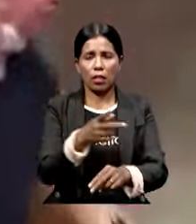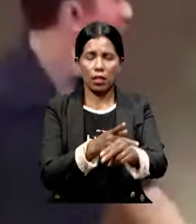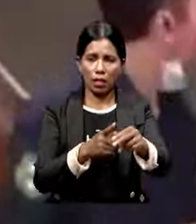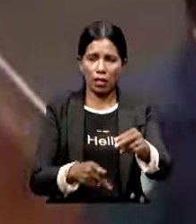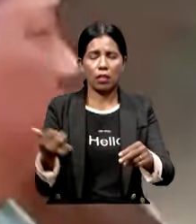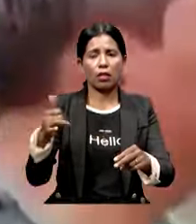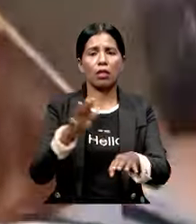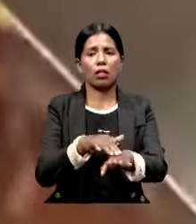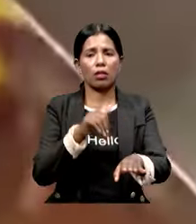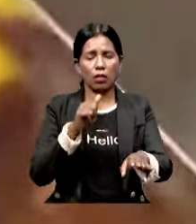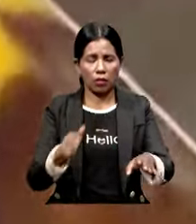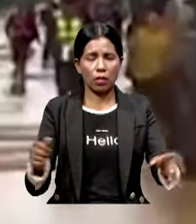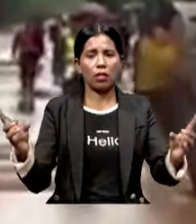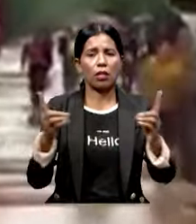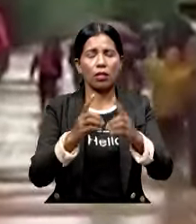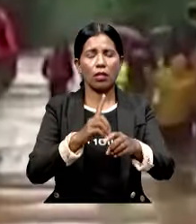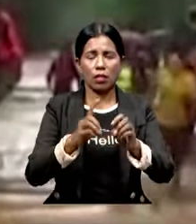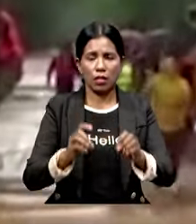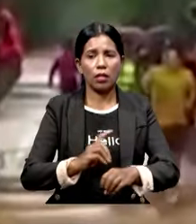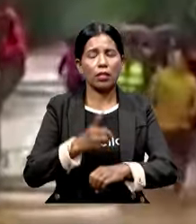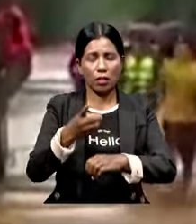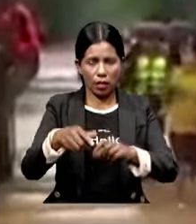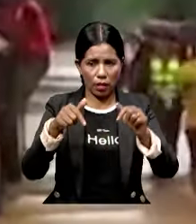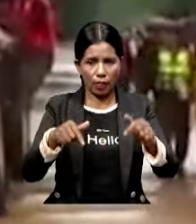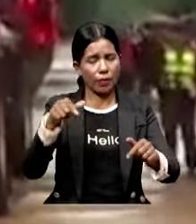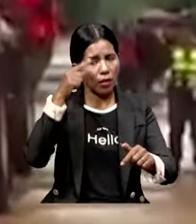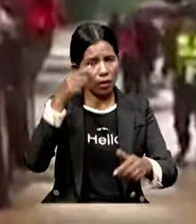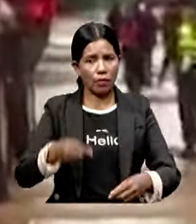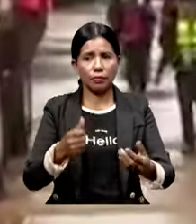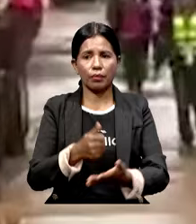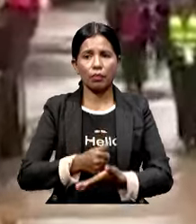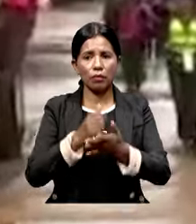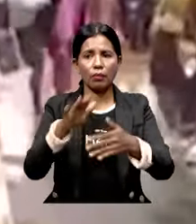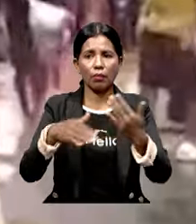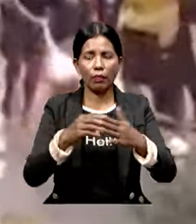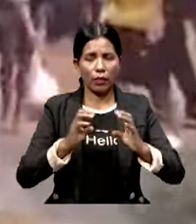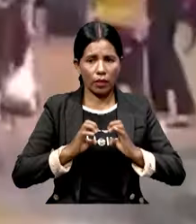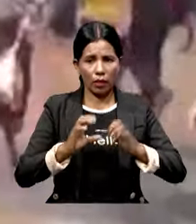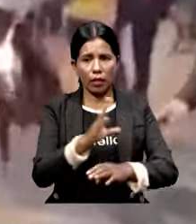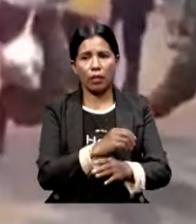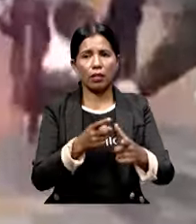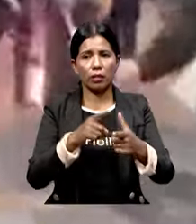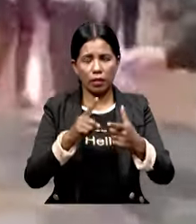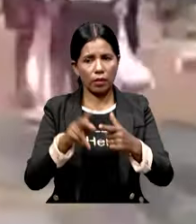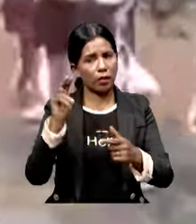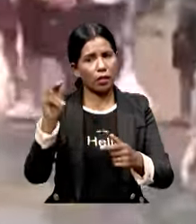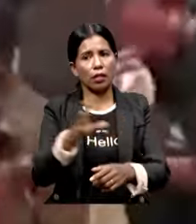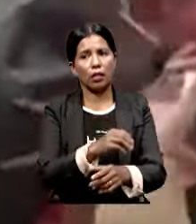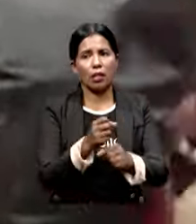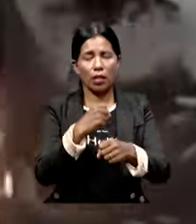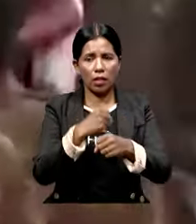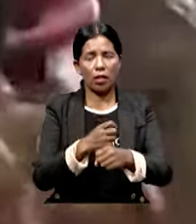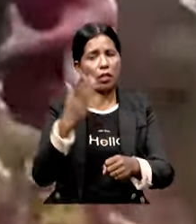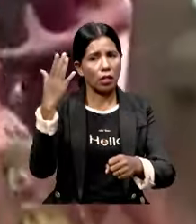nebe afetado diretamente o si calamidade da né. Governo foi apoio para esforço Sira emergência no reconstrução nian, nebe halau